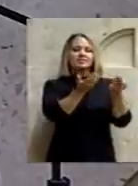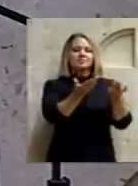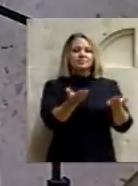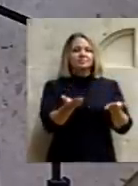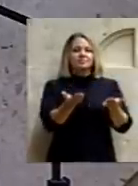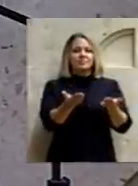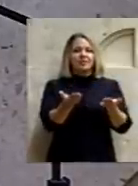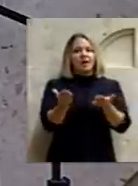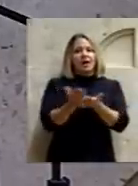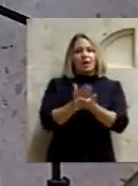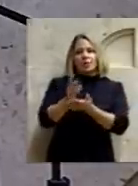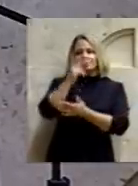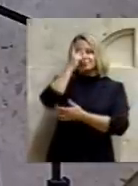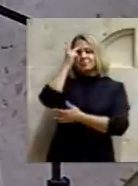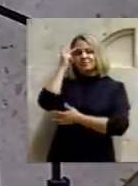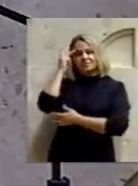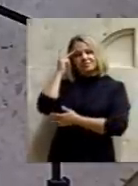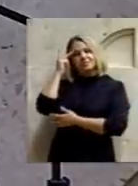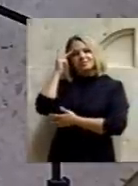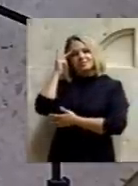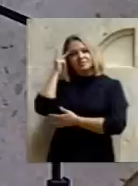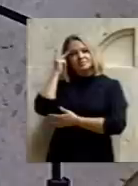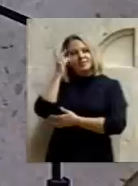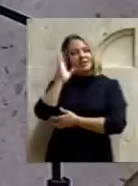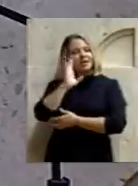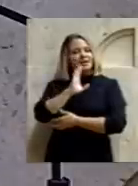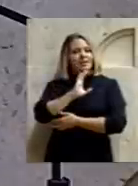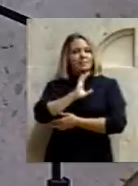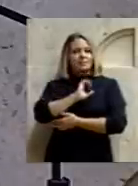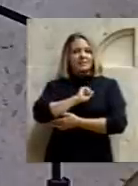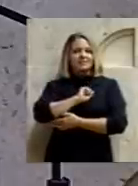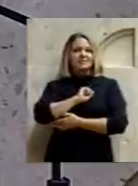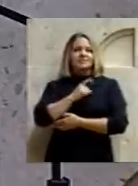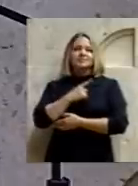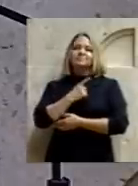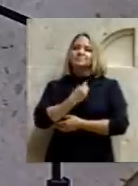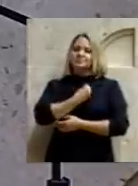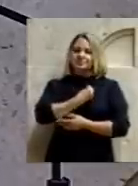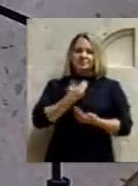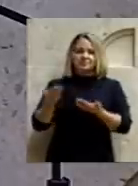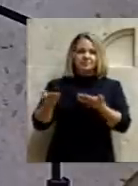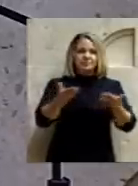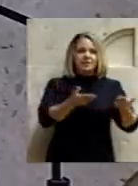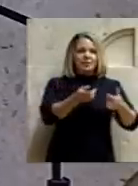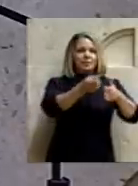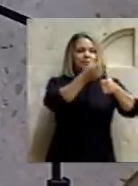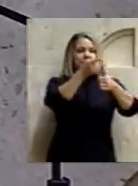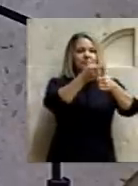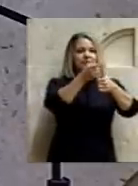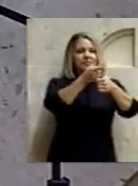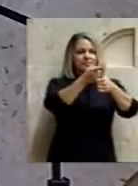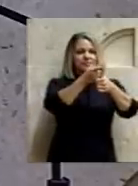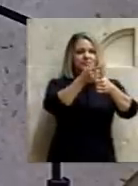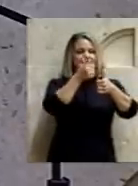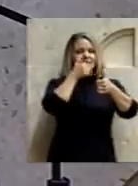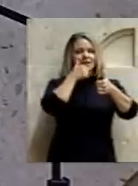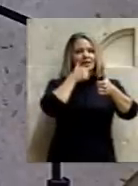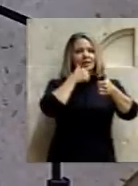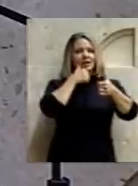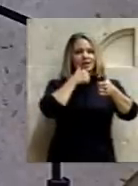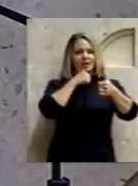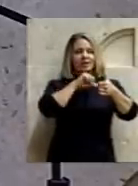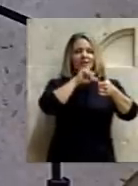a algumas pessoas queridas que se fazem aqui presentes. Em primeiro lugar, a minha